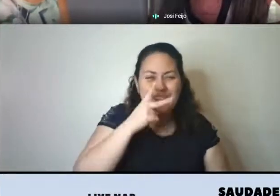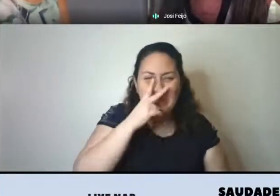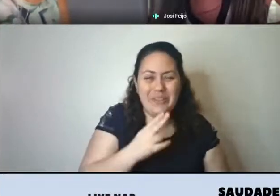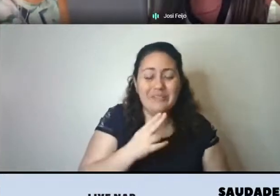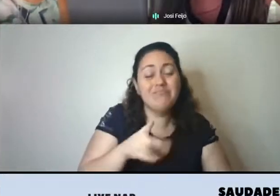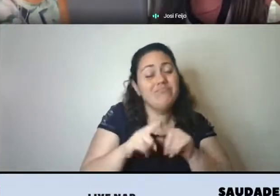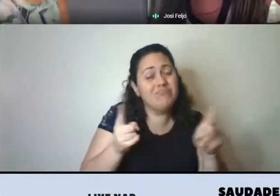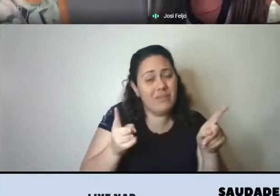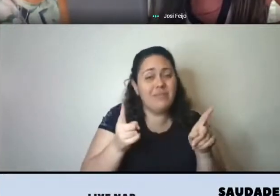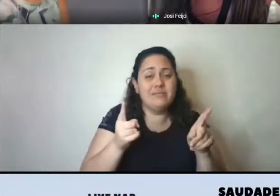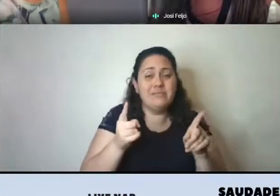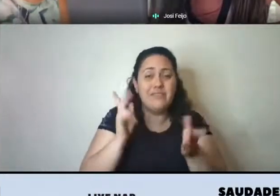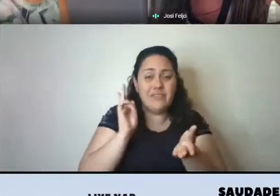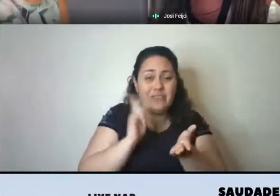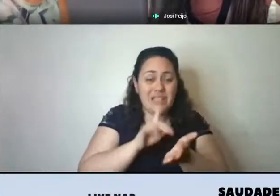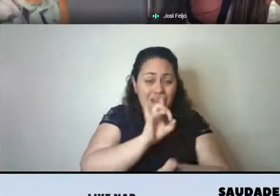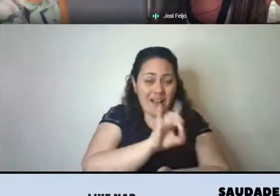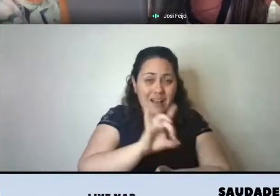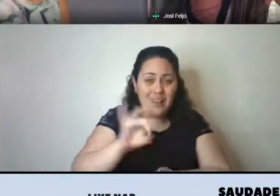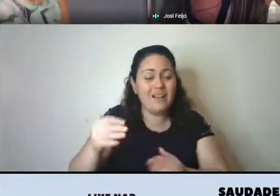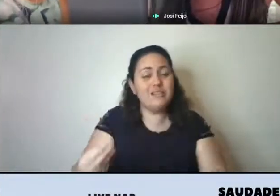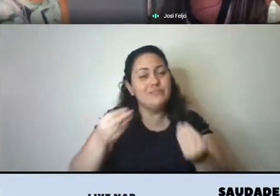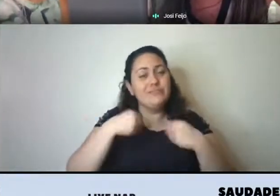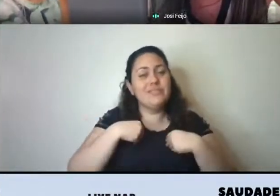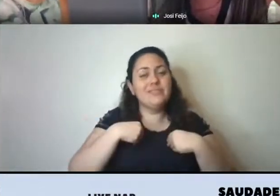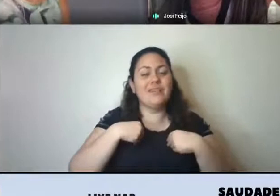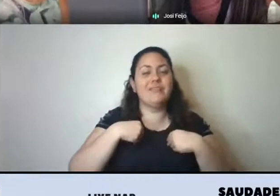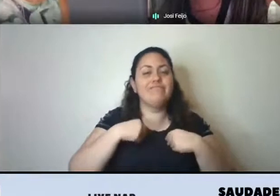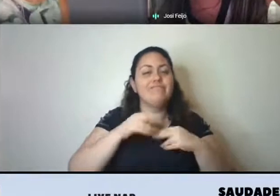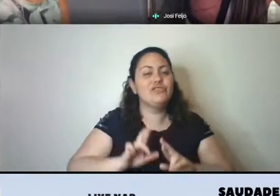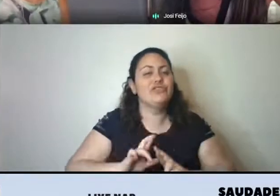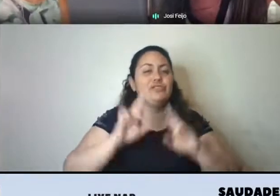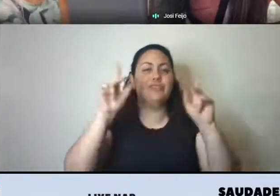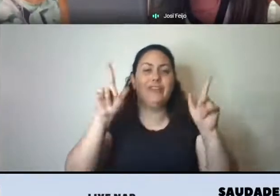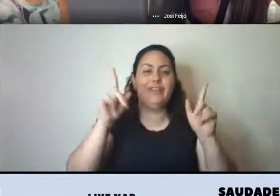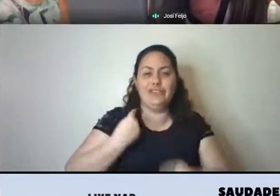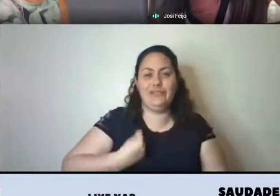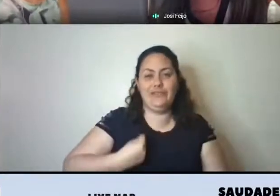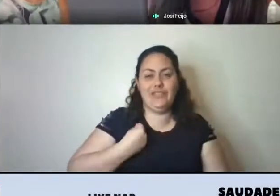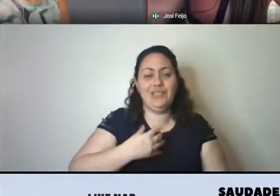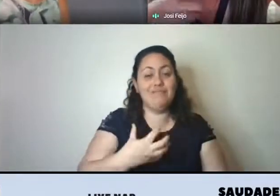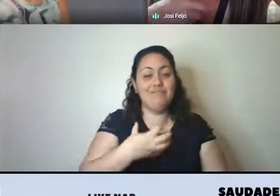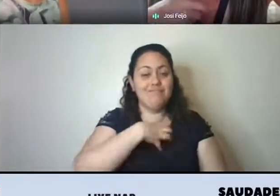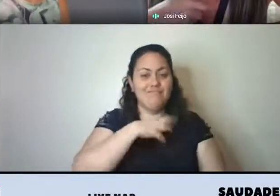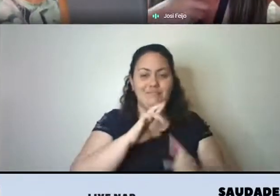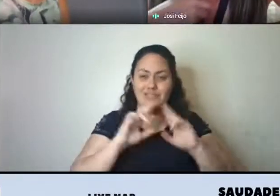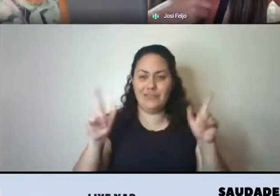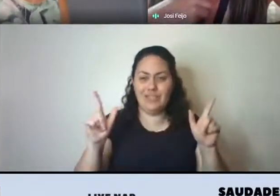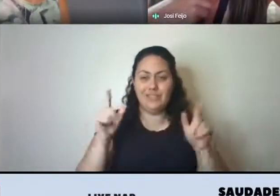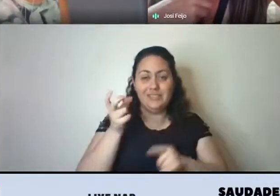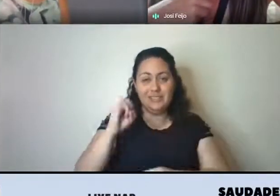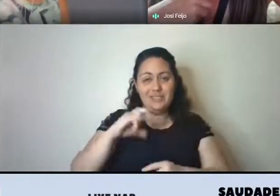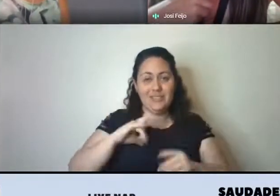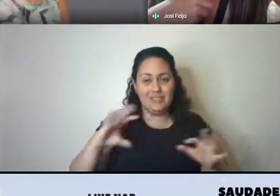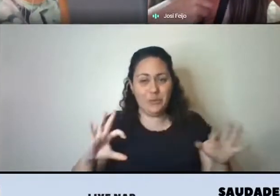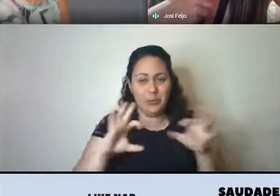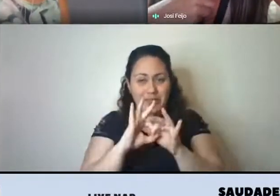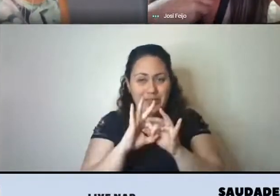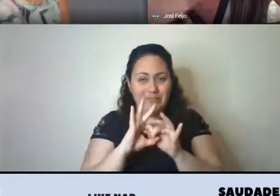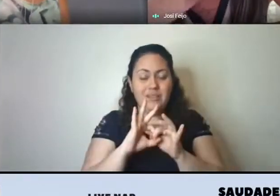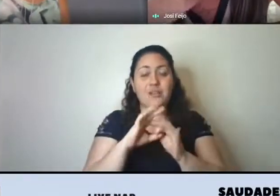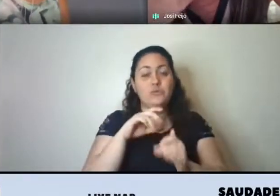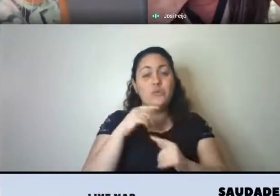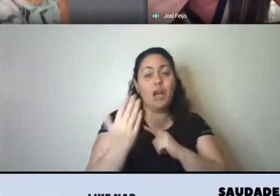elas dão um colorido diferente para a vida, né? Quando a gente está conectado com isso, isso ajuda a nos conectar com nós